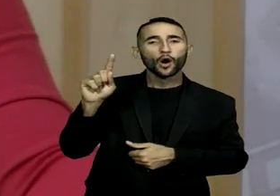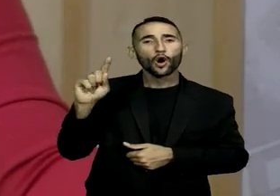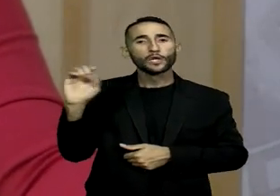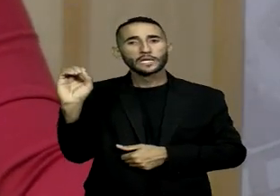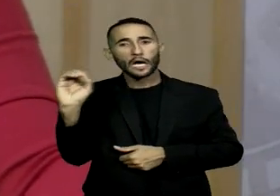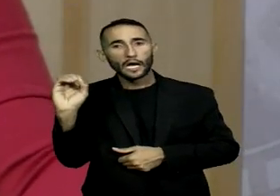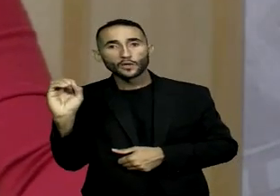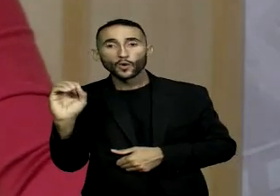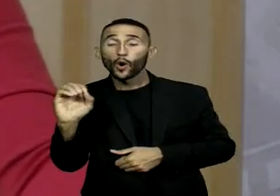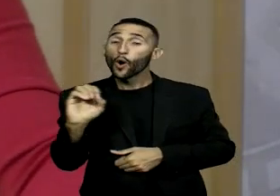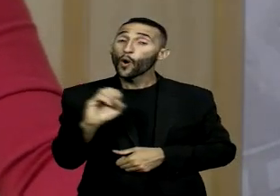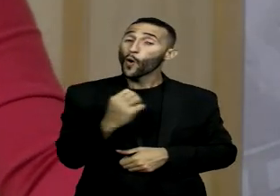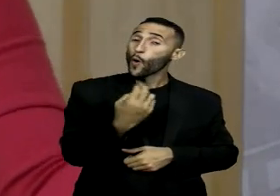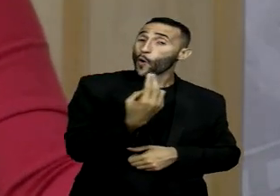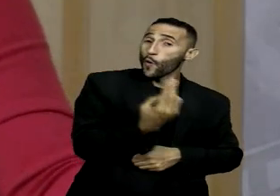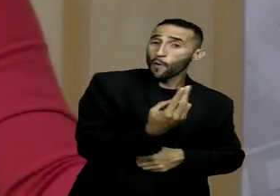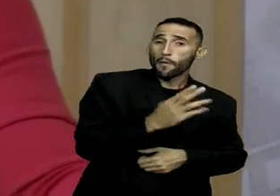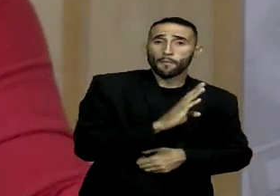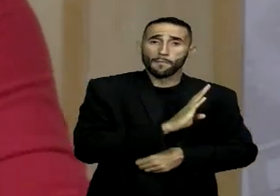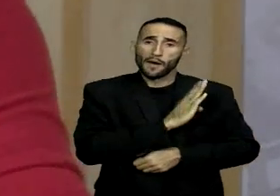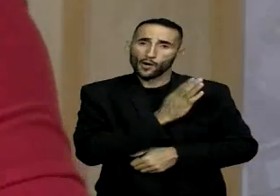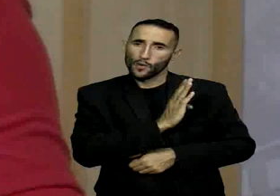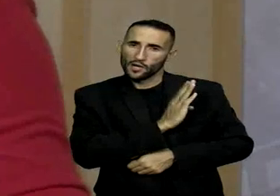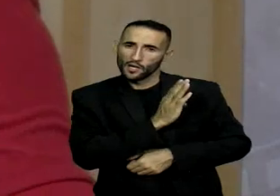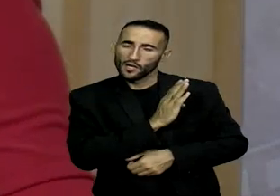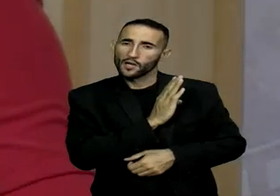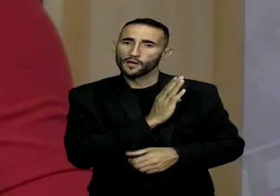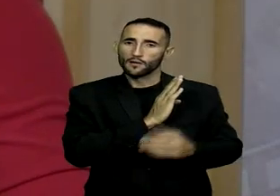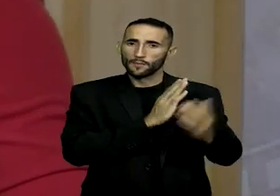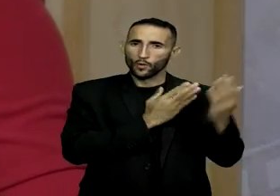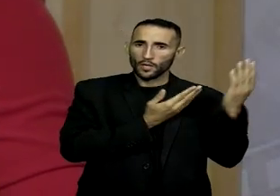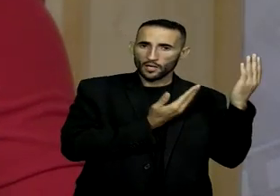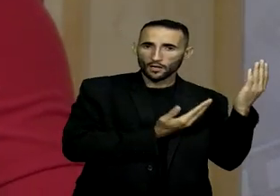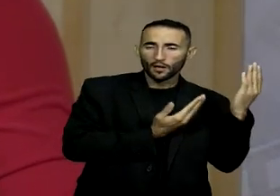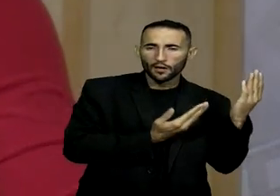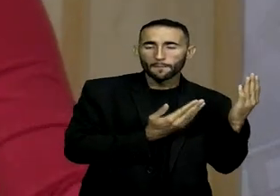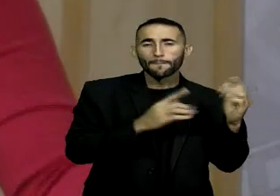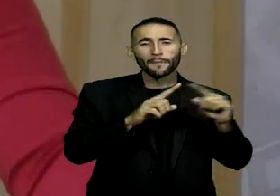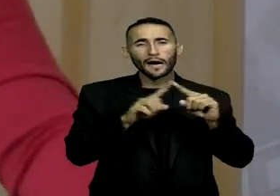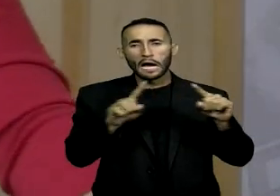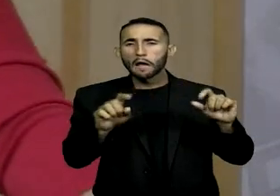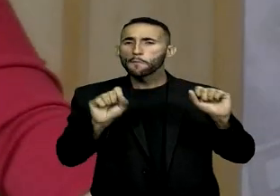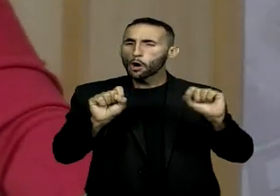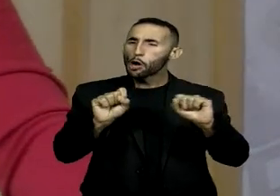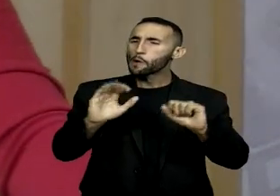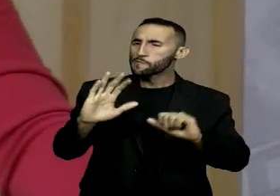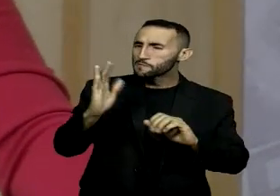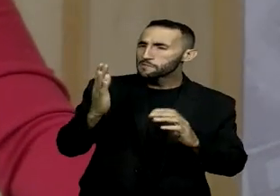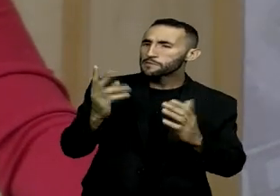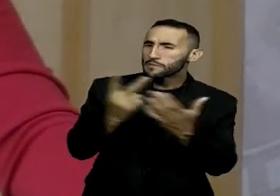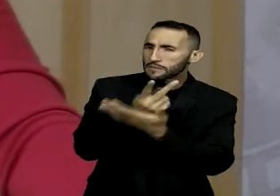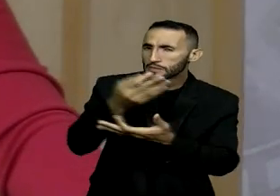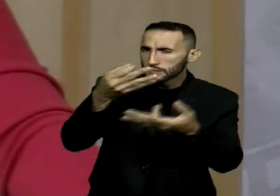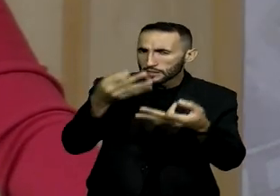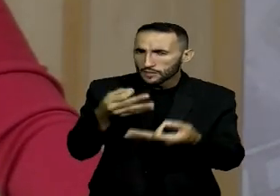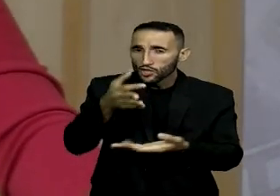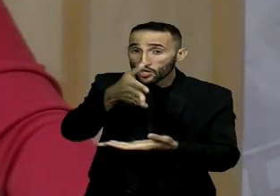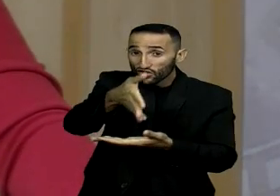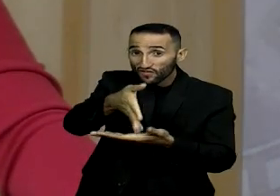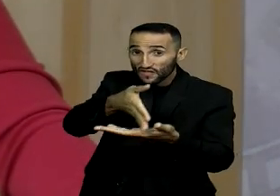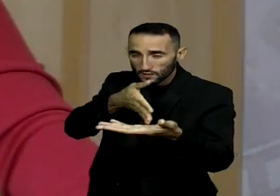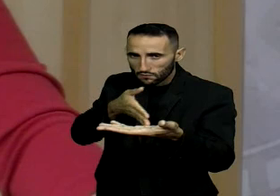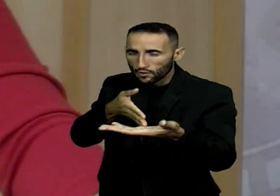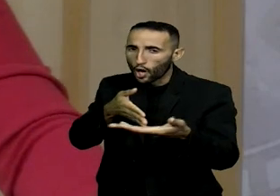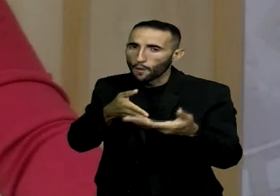se era de Barueri, né? Ou se era na divisa. E eu, Ana Paula, eu vi todos os